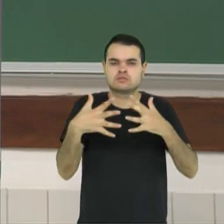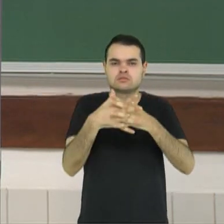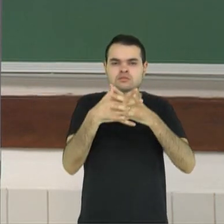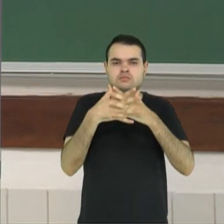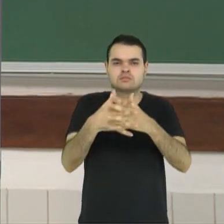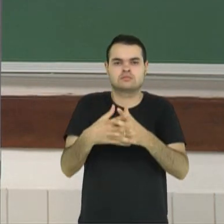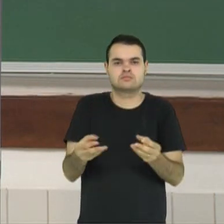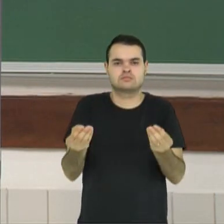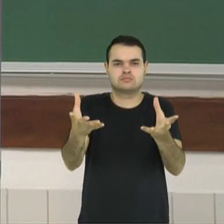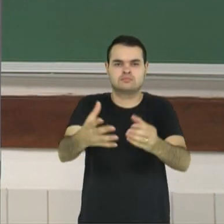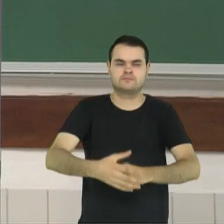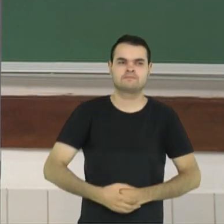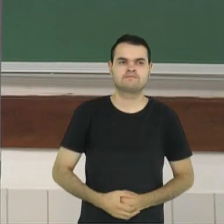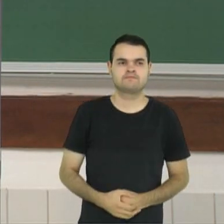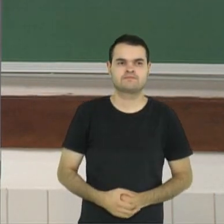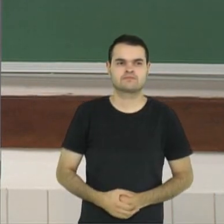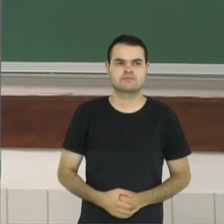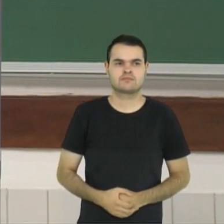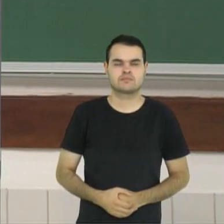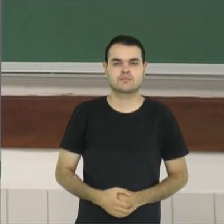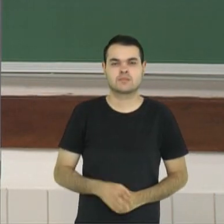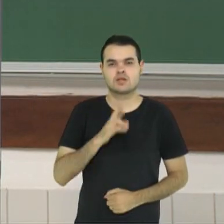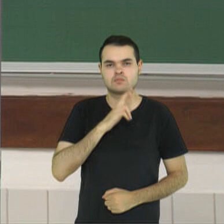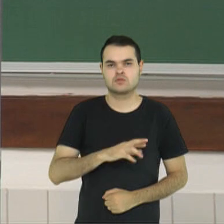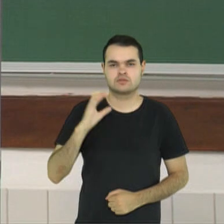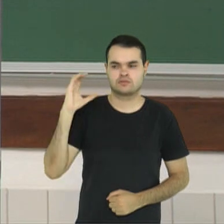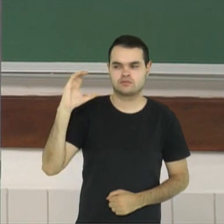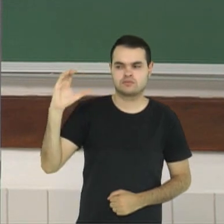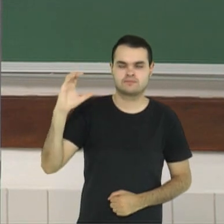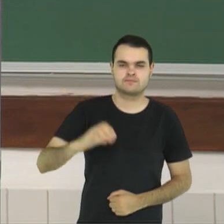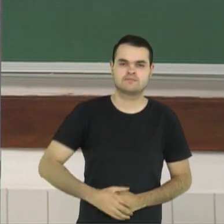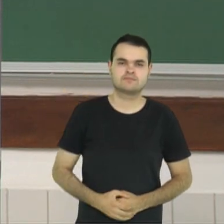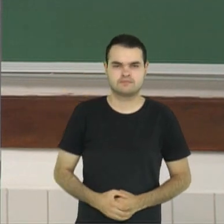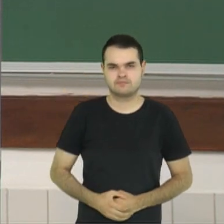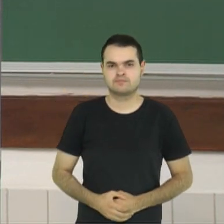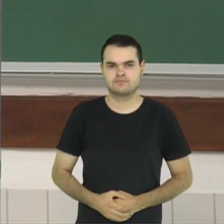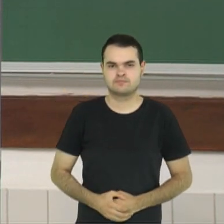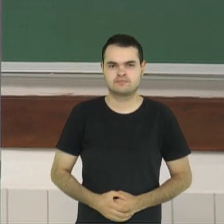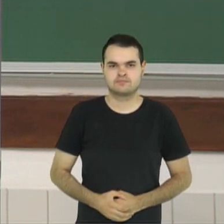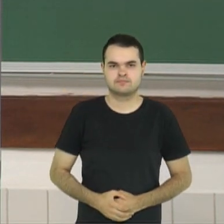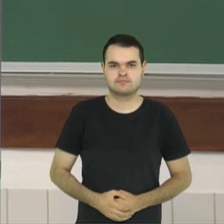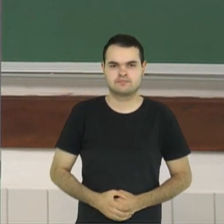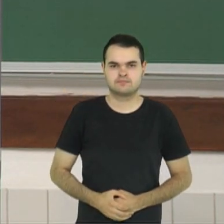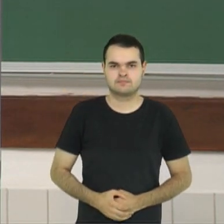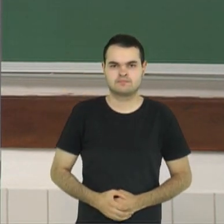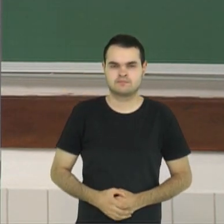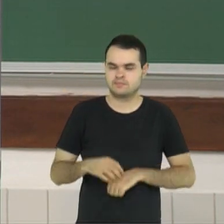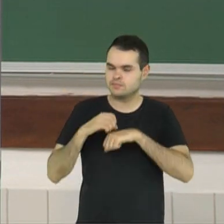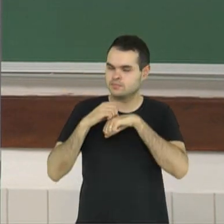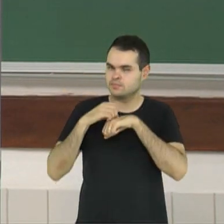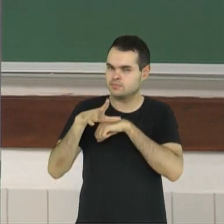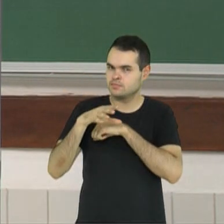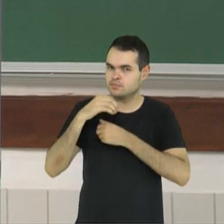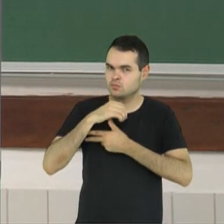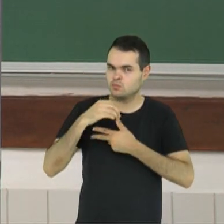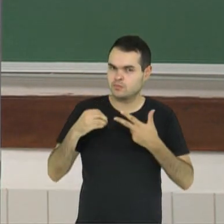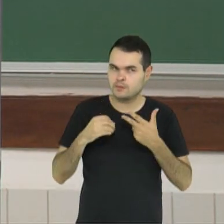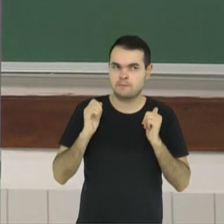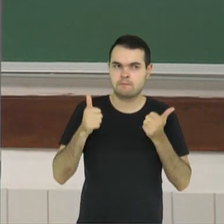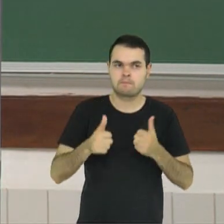eles querem dar. Então, a resposta certa é a resposta C. Dica do Enem, hein, gente?